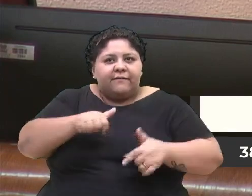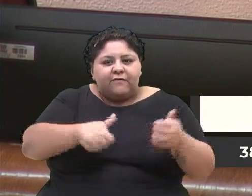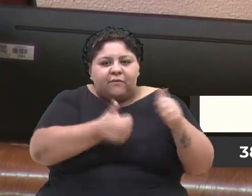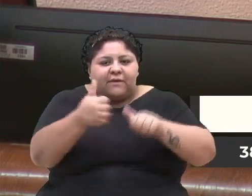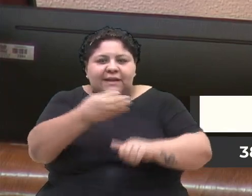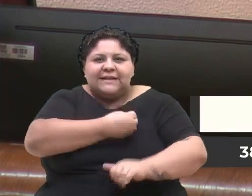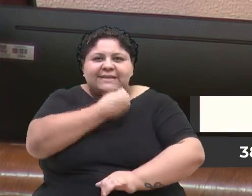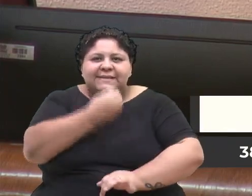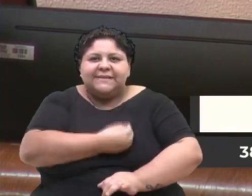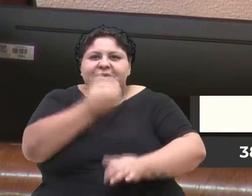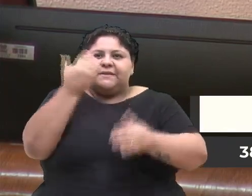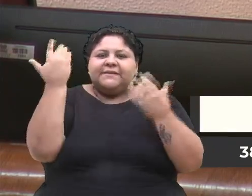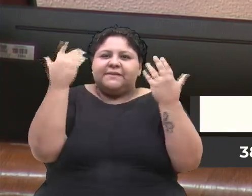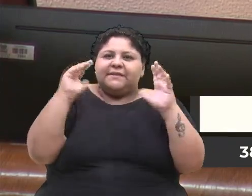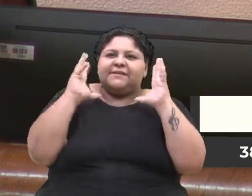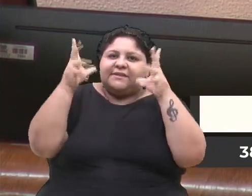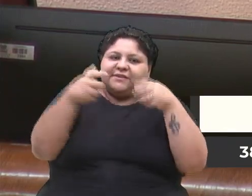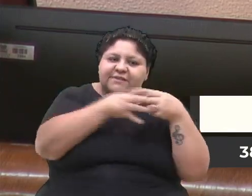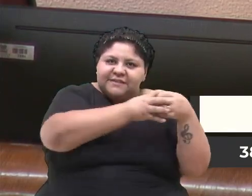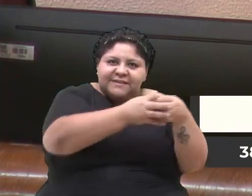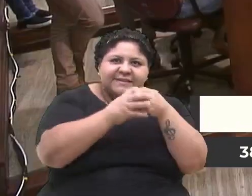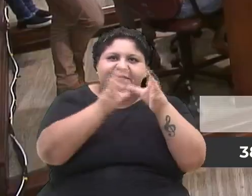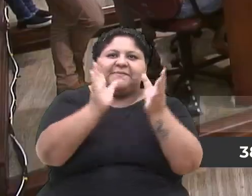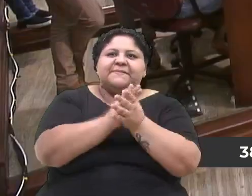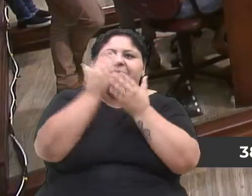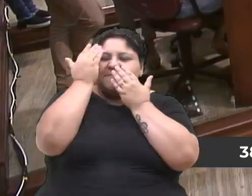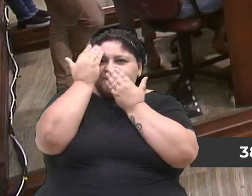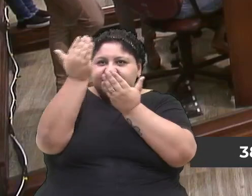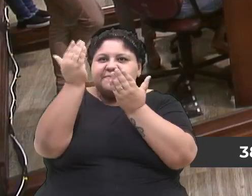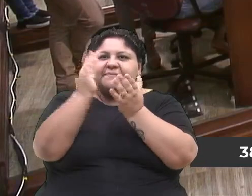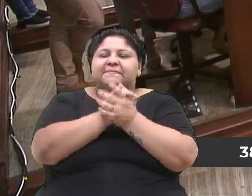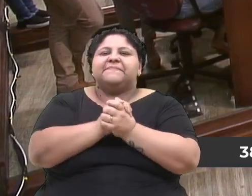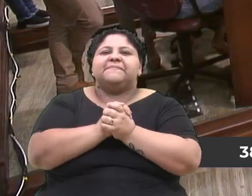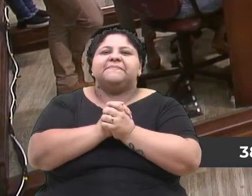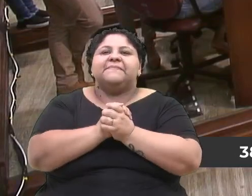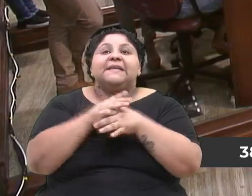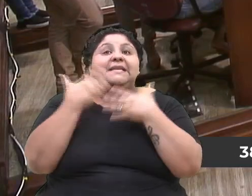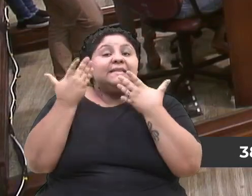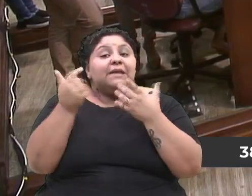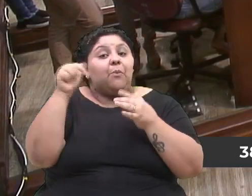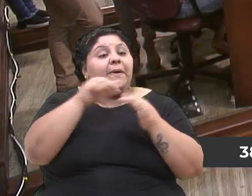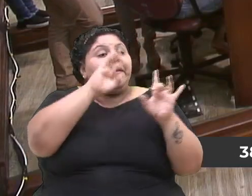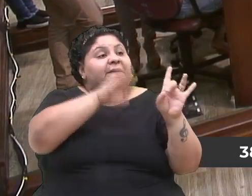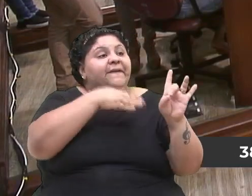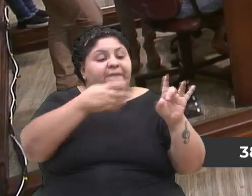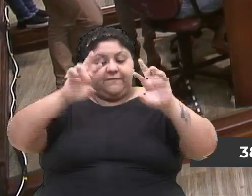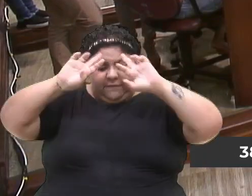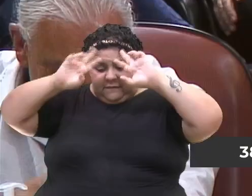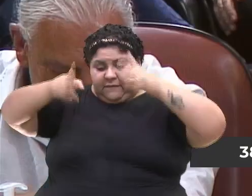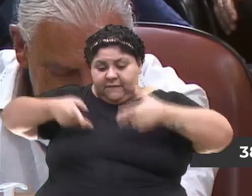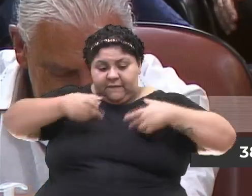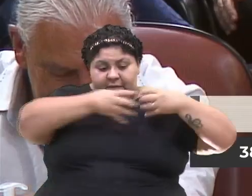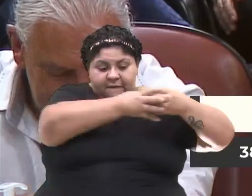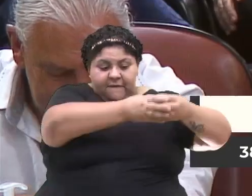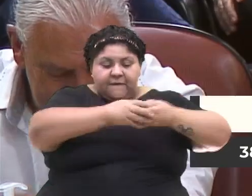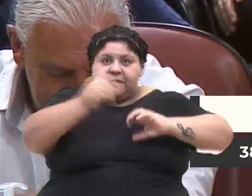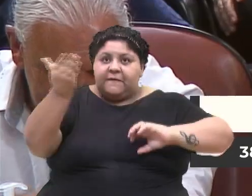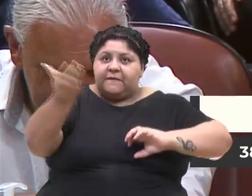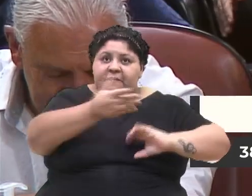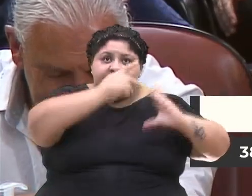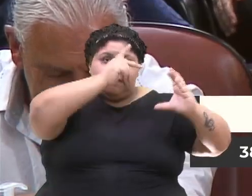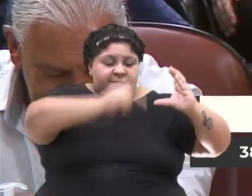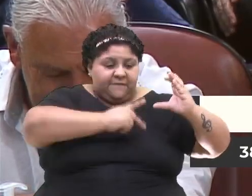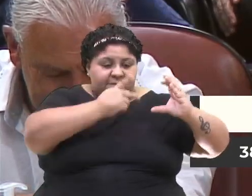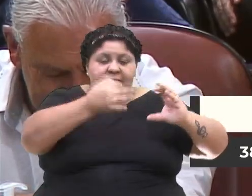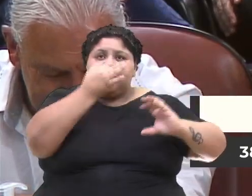Então, parabéns, Agenor e toda a sua equipe. Obrigado, vereador Cadore. Então, essa homenagem aqui, reconhecimento à equipe de vocês, da Câmara de